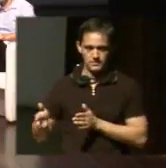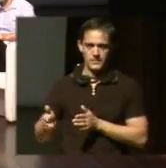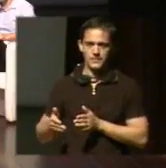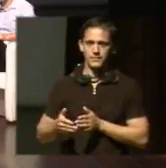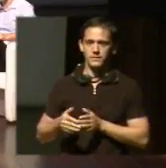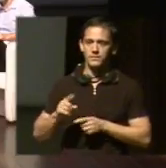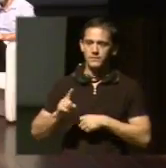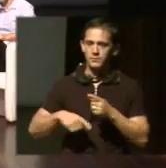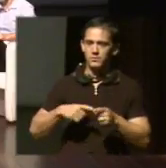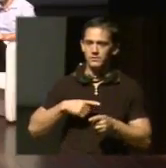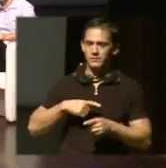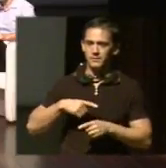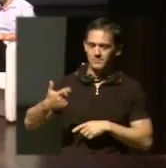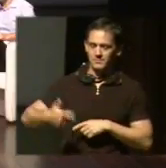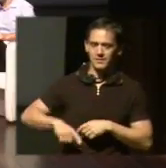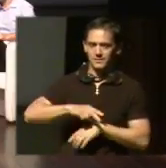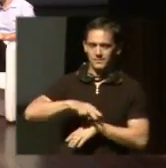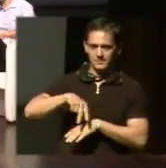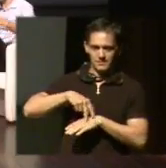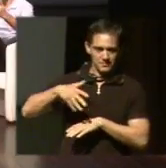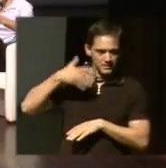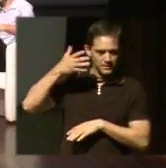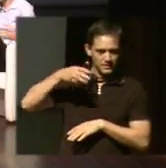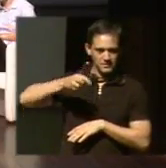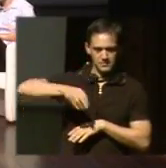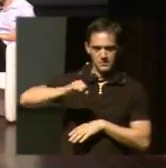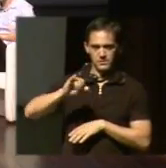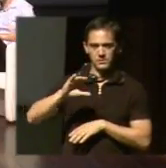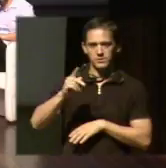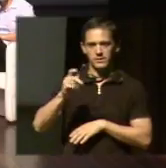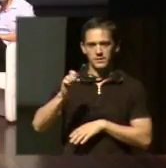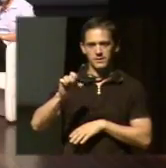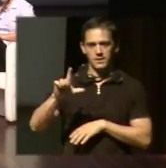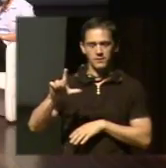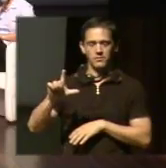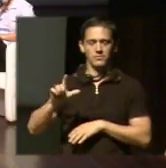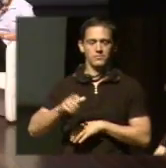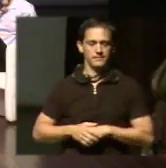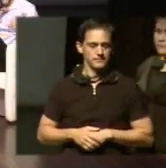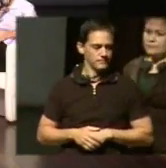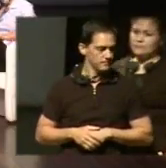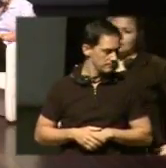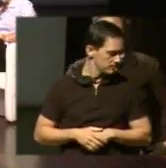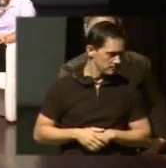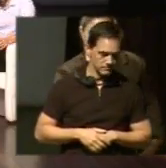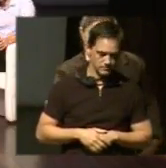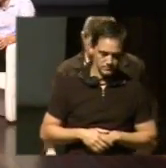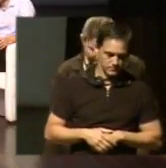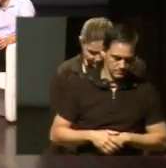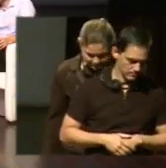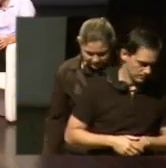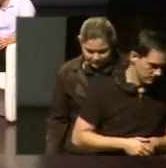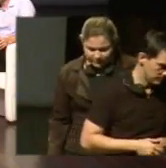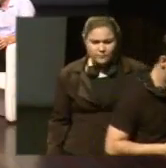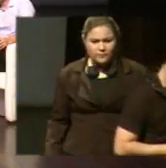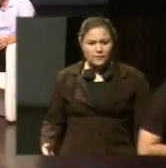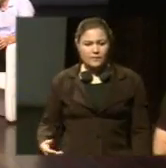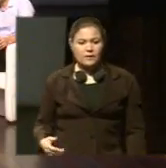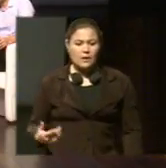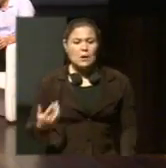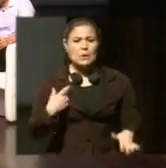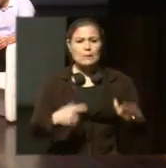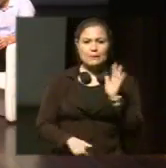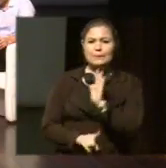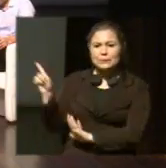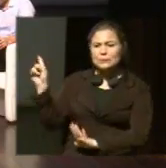o professor Michael, que vai também estar à disposição para responder a plateia. Fica à vontade, Roberto. Eu pergunto com relação a